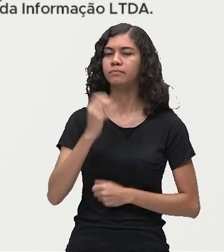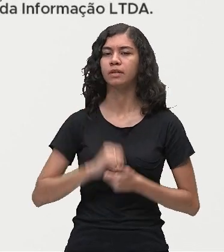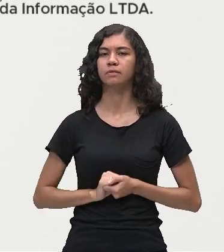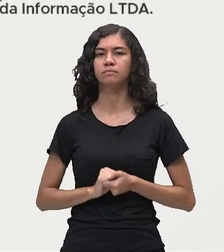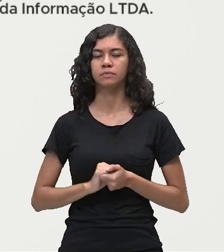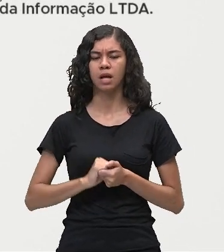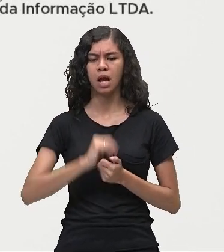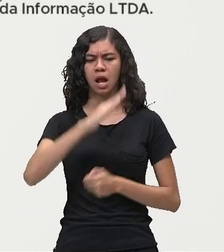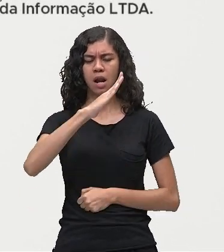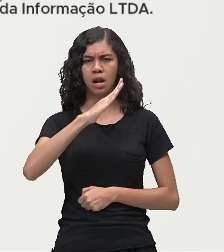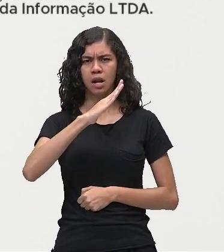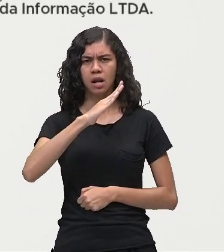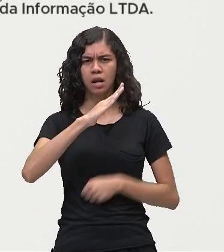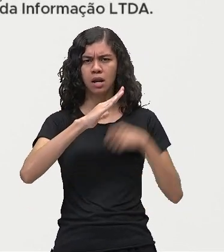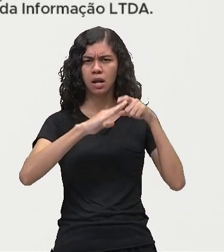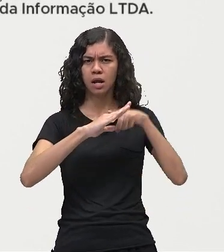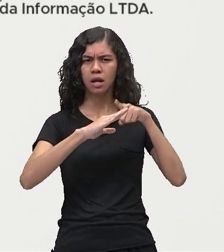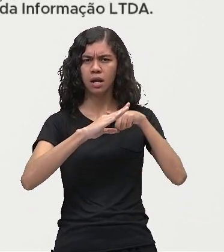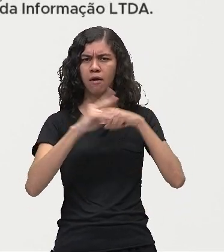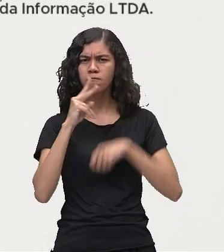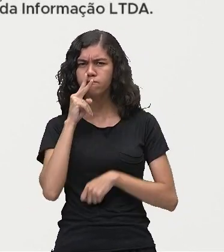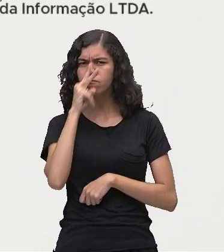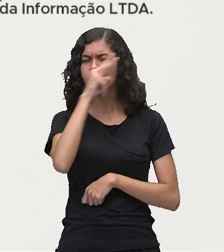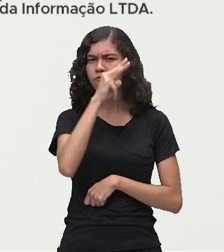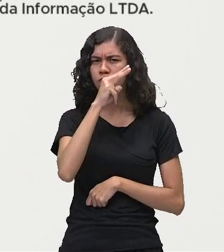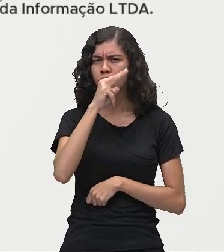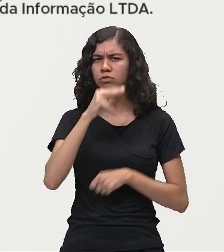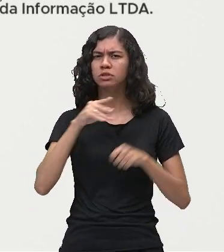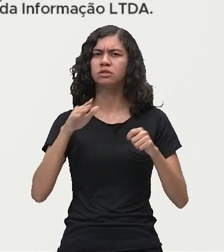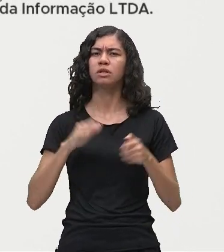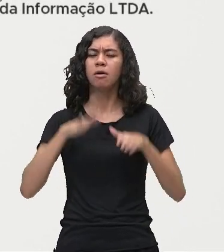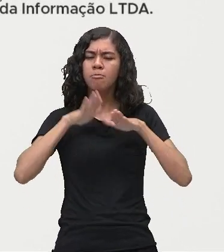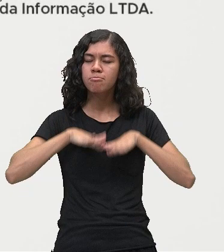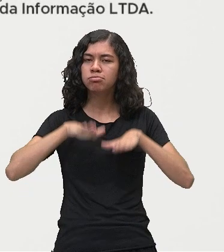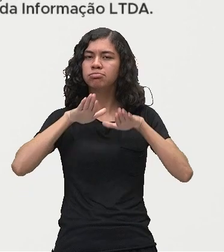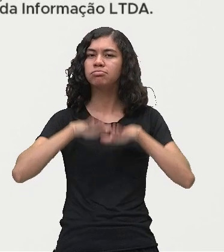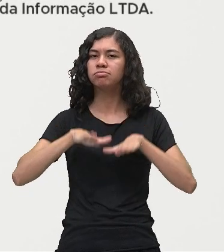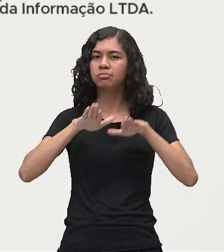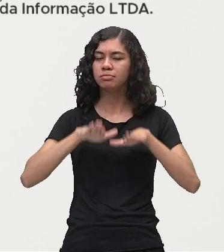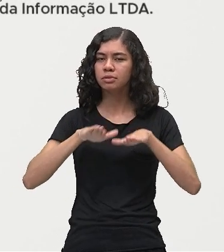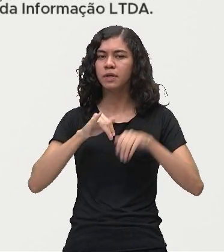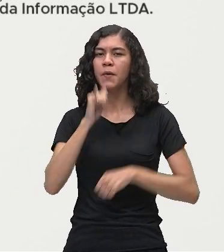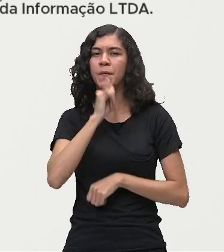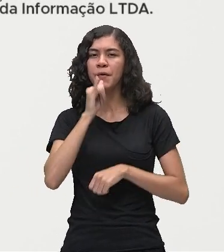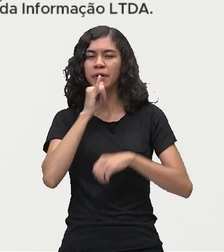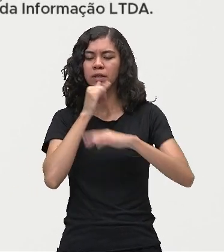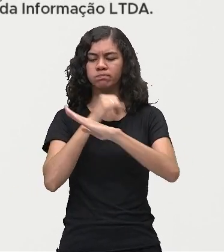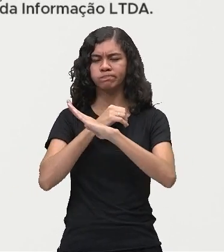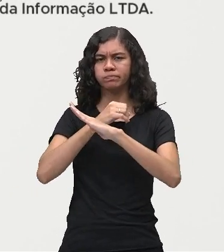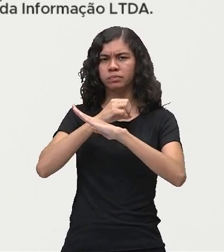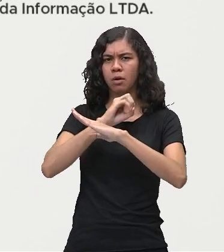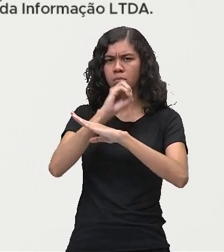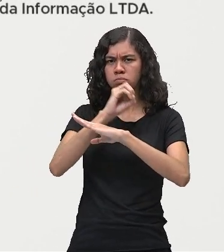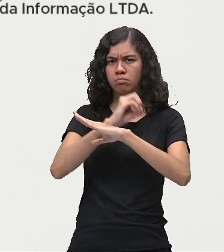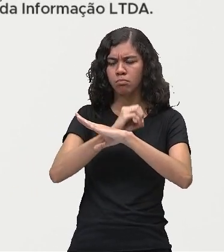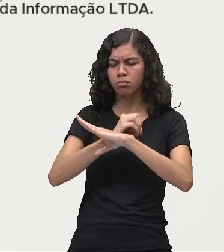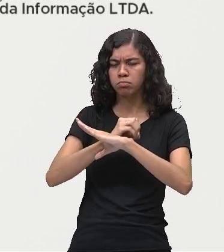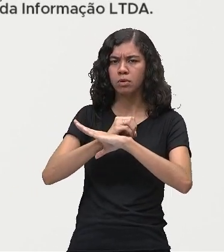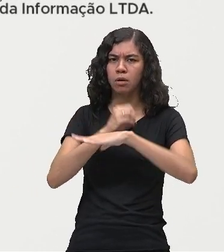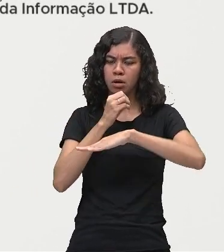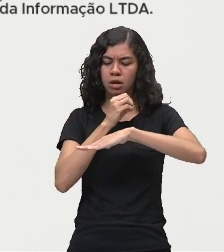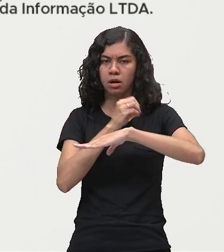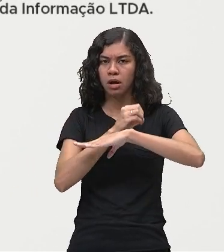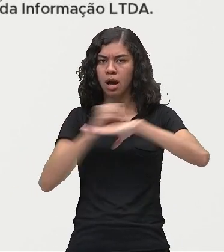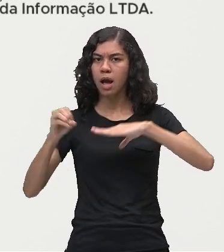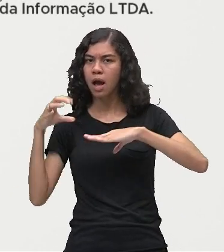a intensidade da força necessária para erguer o corpo com o aumento da distância percorrida. Então, quando a gente sobe o corpo